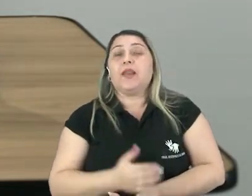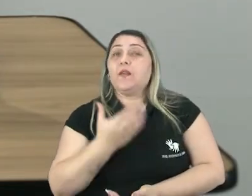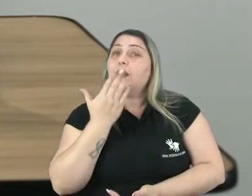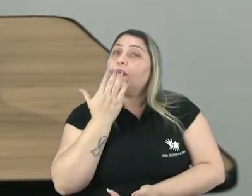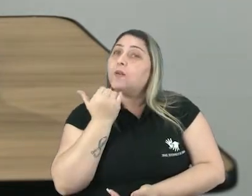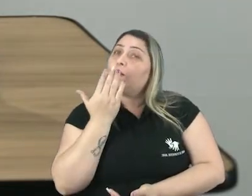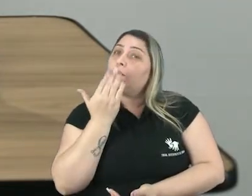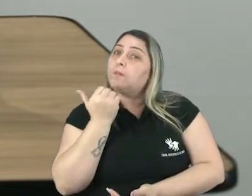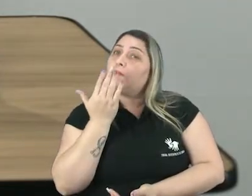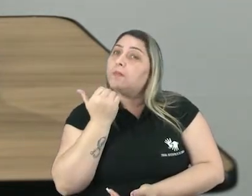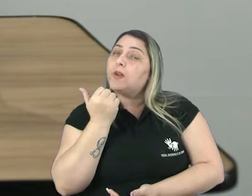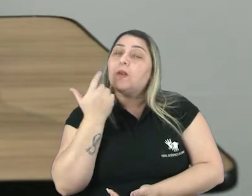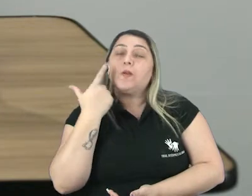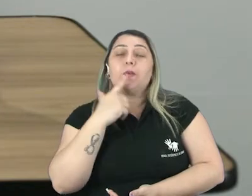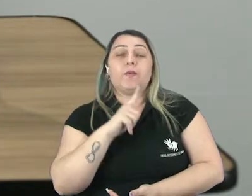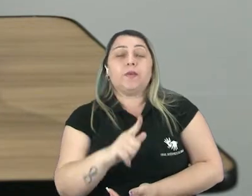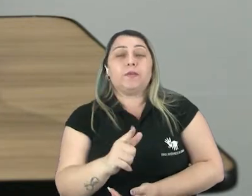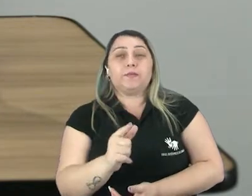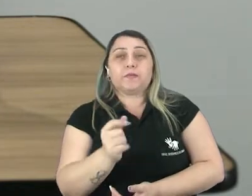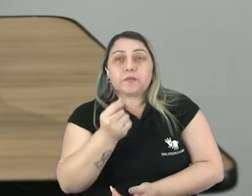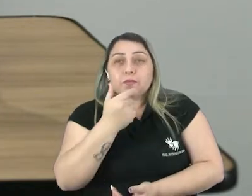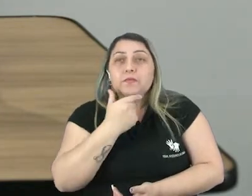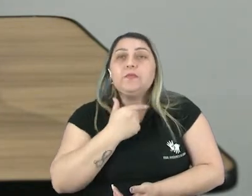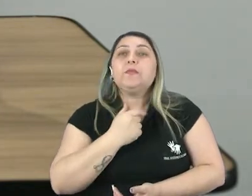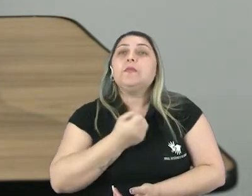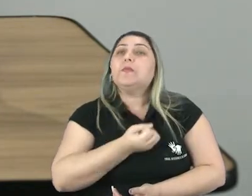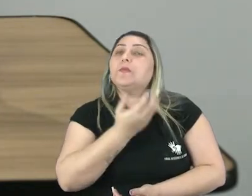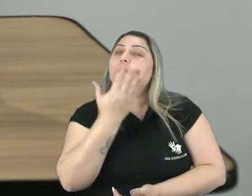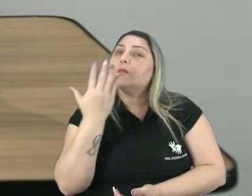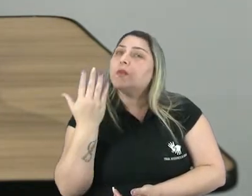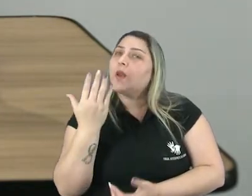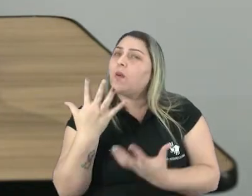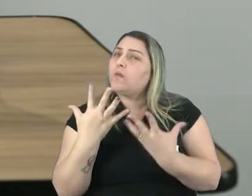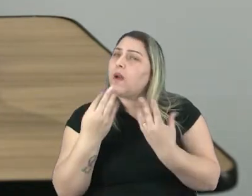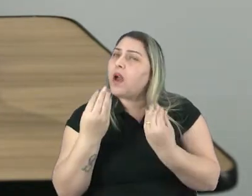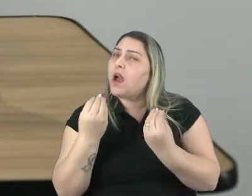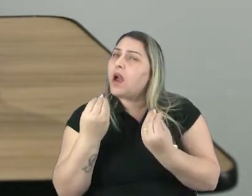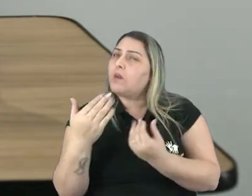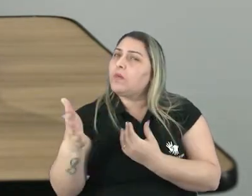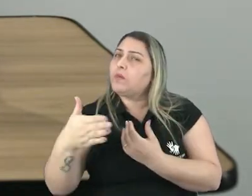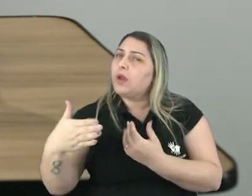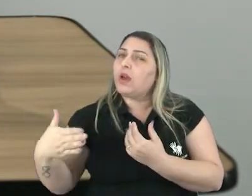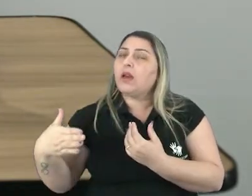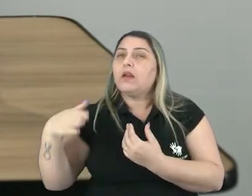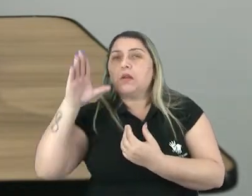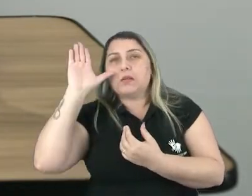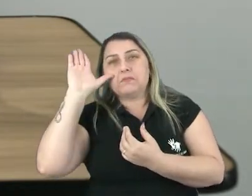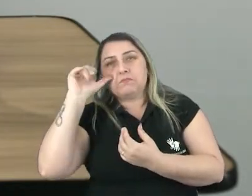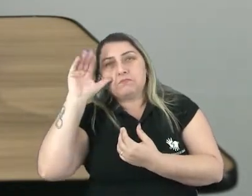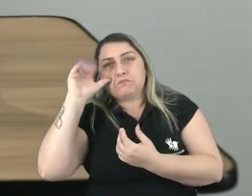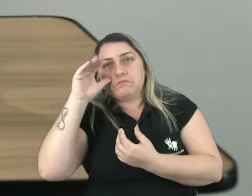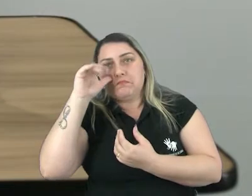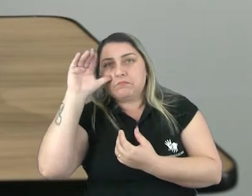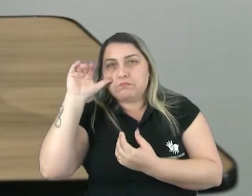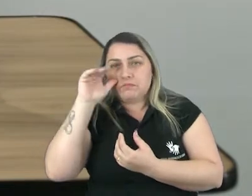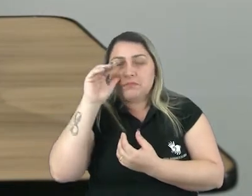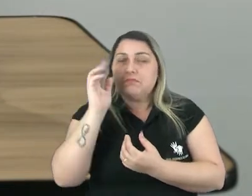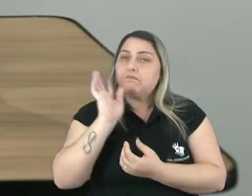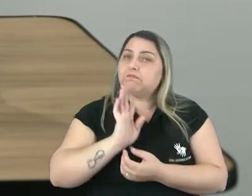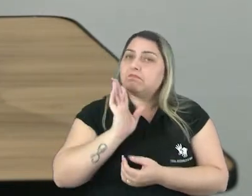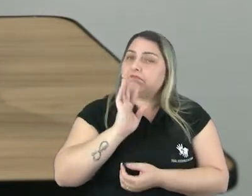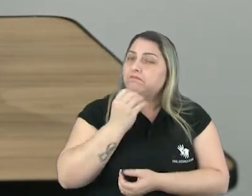se alimentar, ela consegue engolir uma quantidade enorme de peixes. Olha que curiosidade legal! Não é